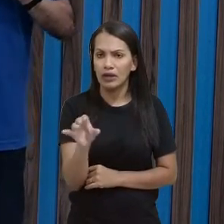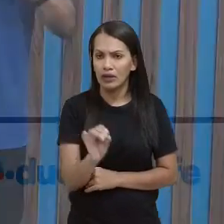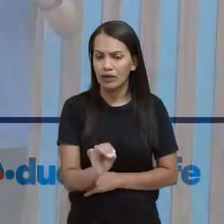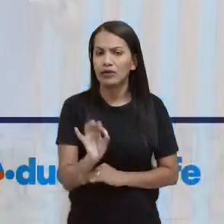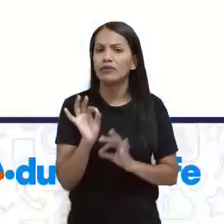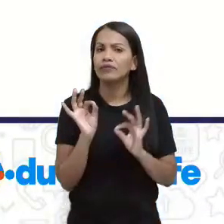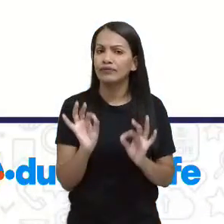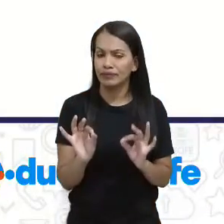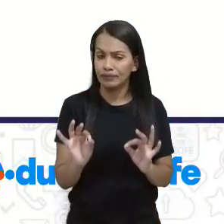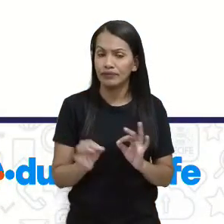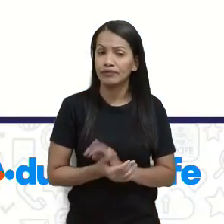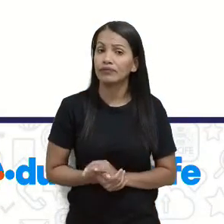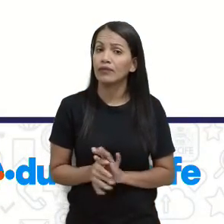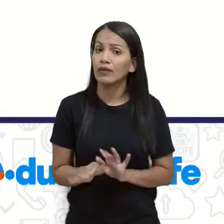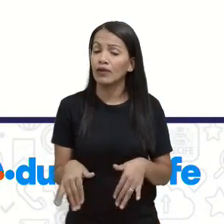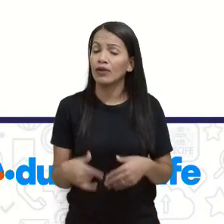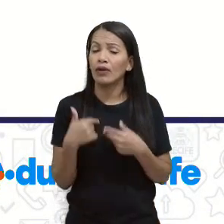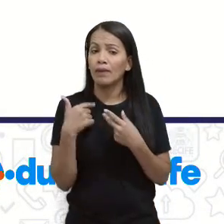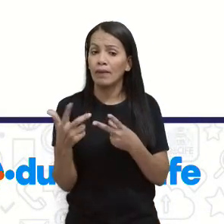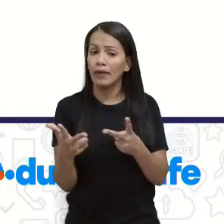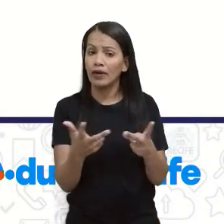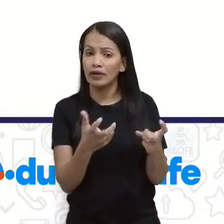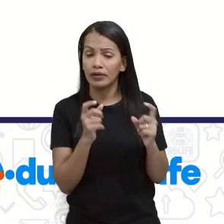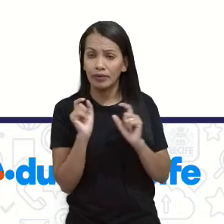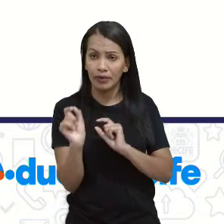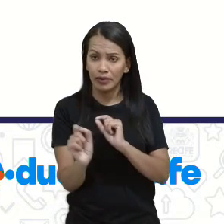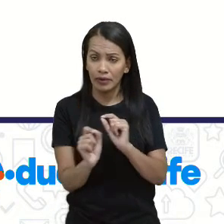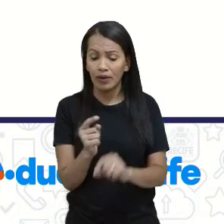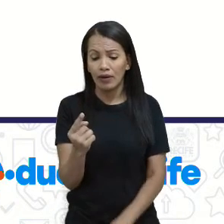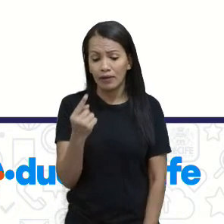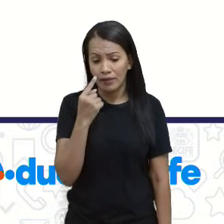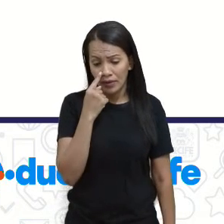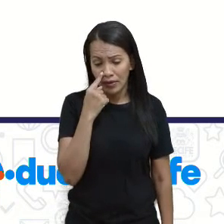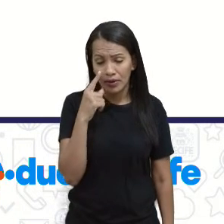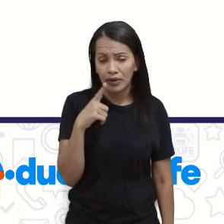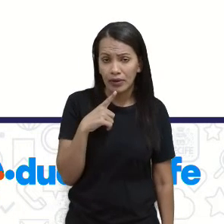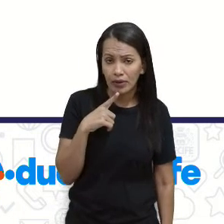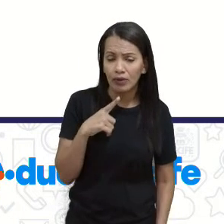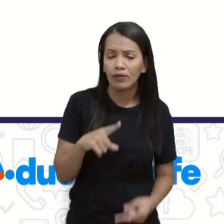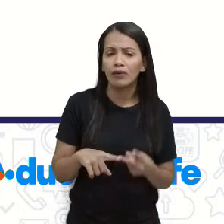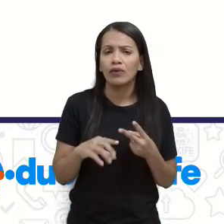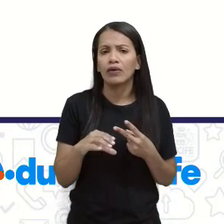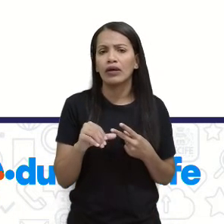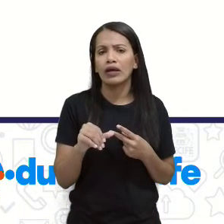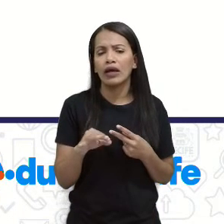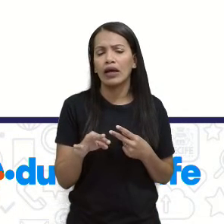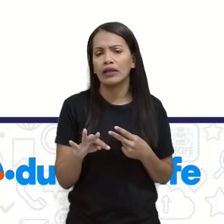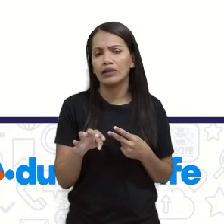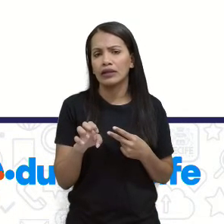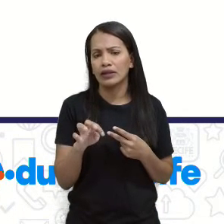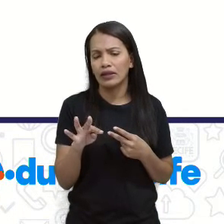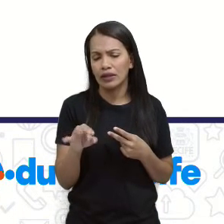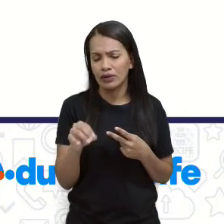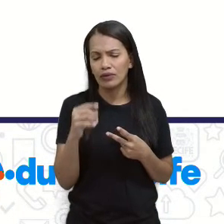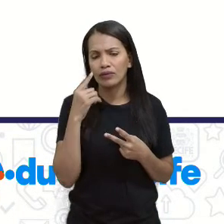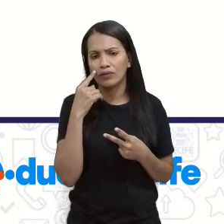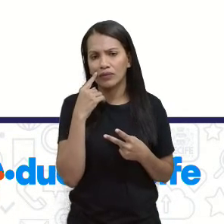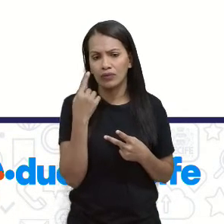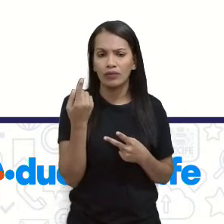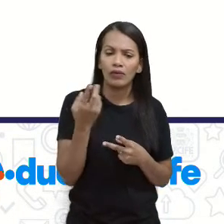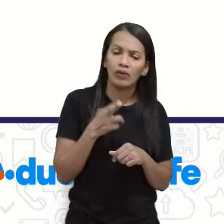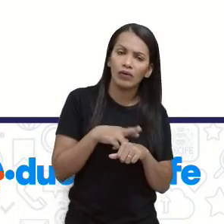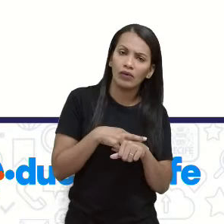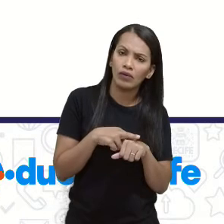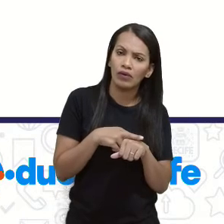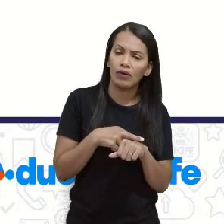sombra, projeção. Então, observe bem. Essa projeção, veja, eu tenho um cateto que está de roxinho na tela e a projeção dela é